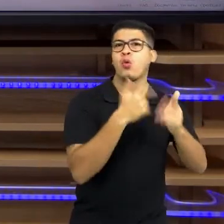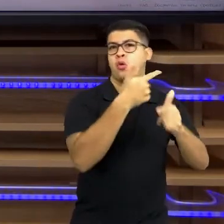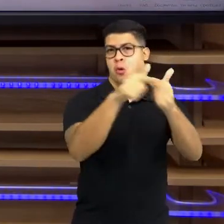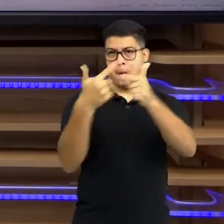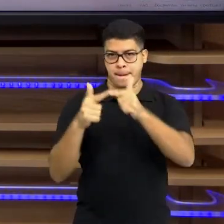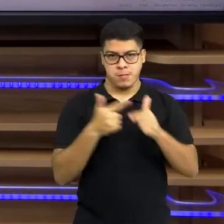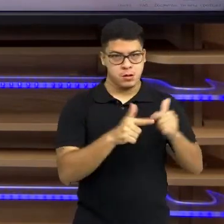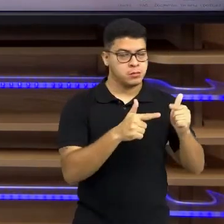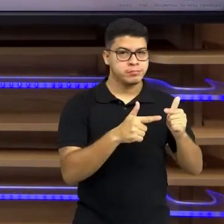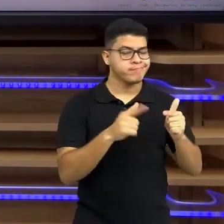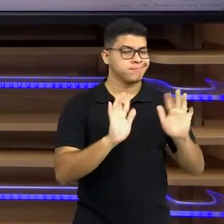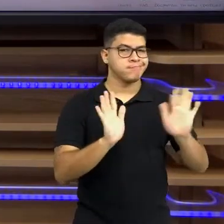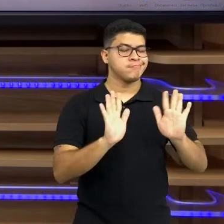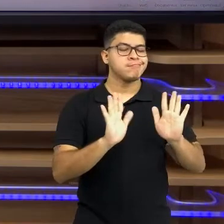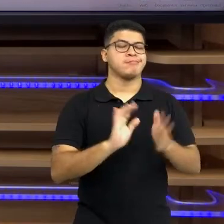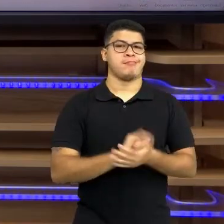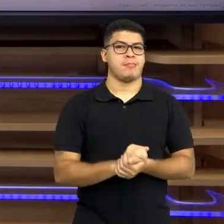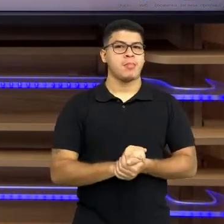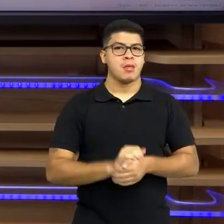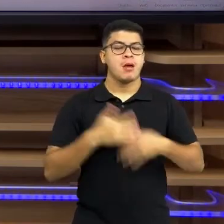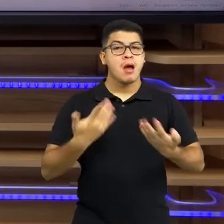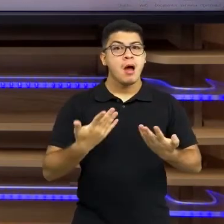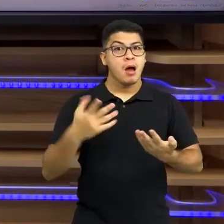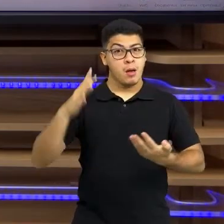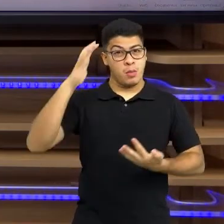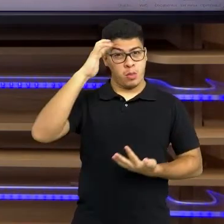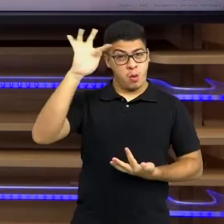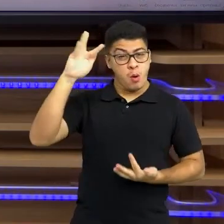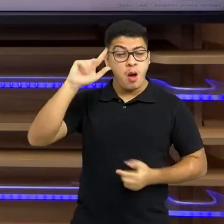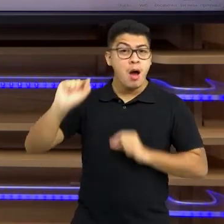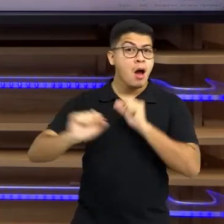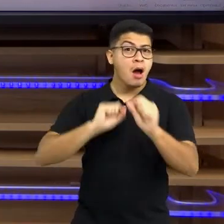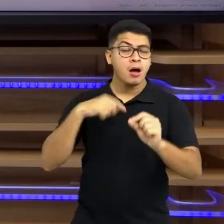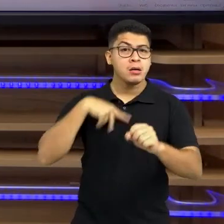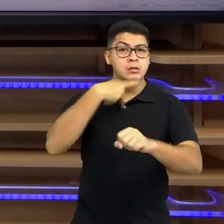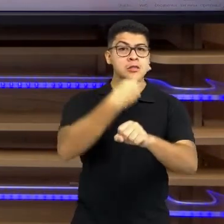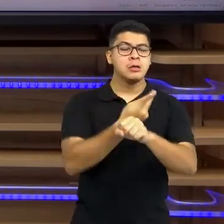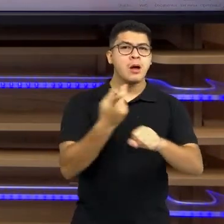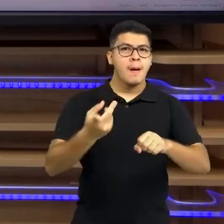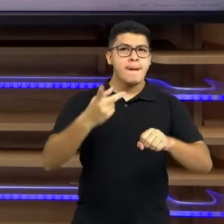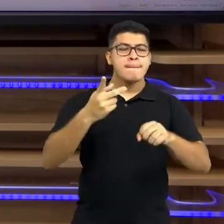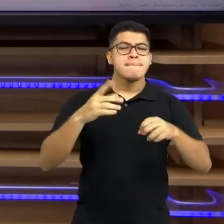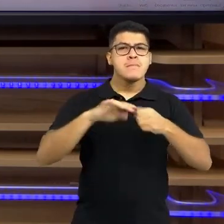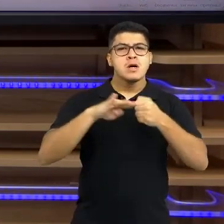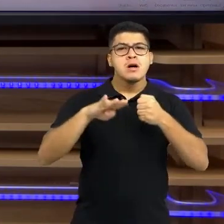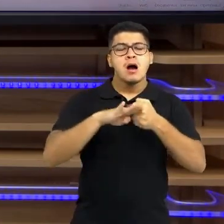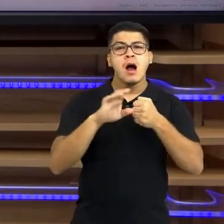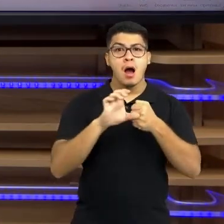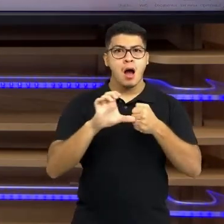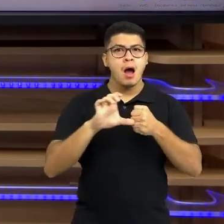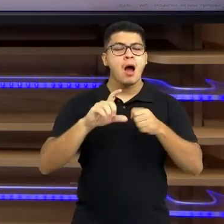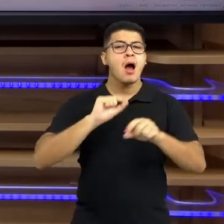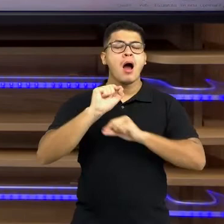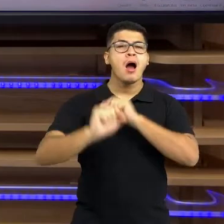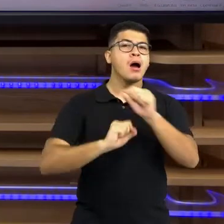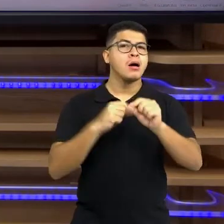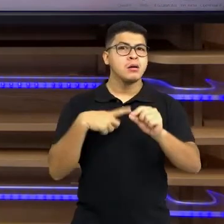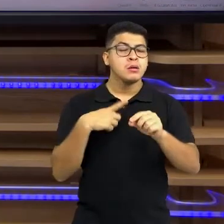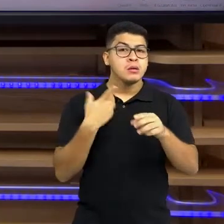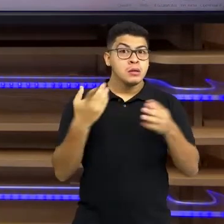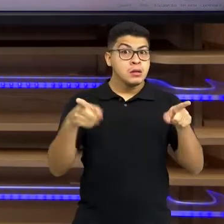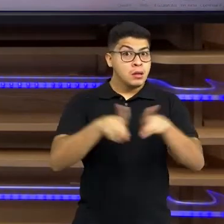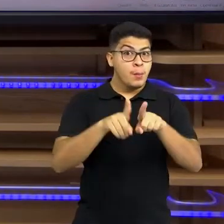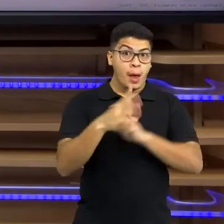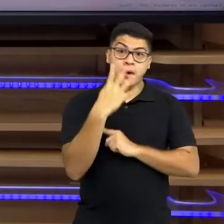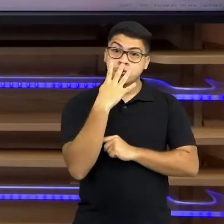problemas, né? E é justamente nisso que os filósofos pós-modernos, eles vão atacar. E Nietzsche vai ser, por